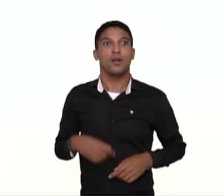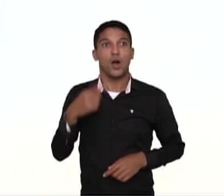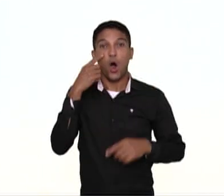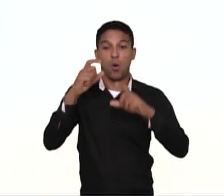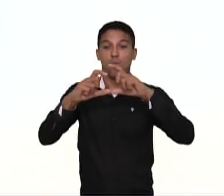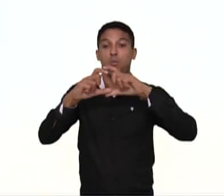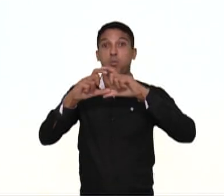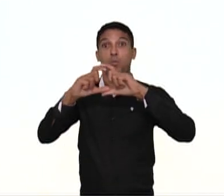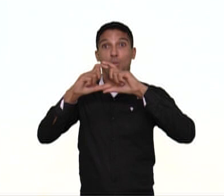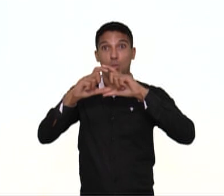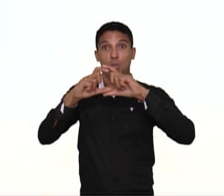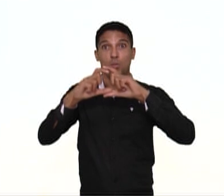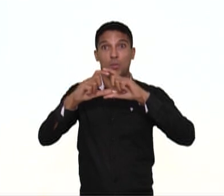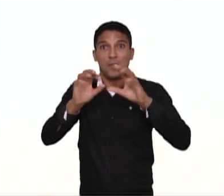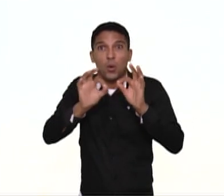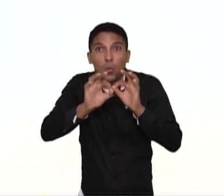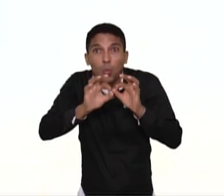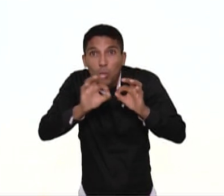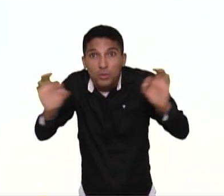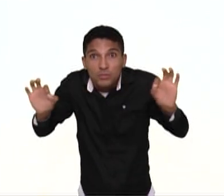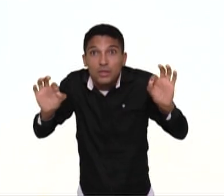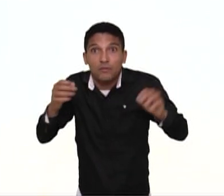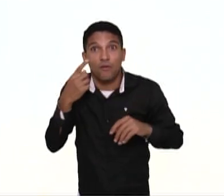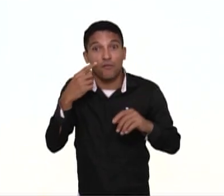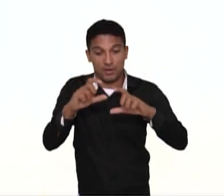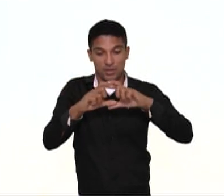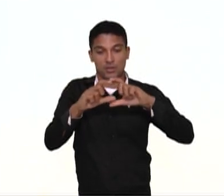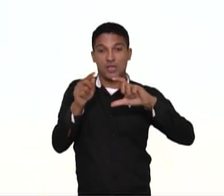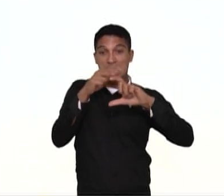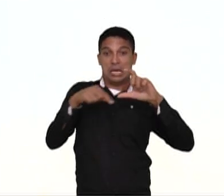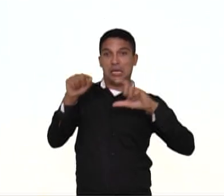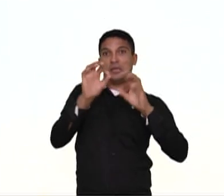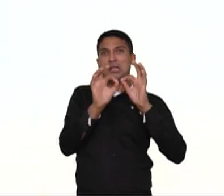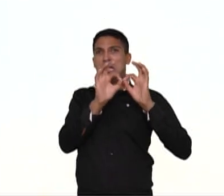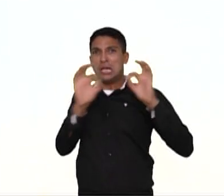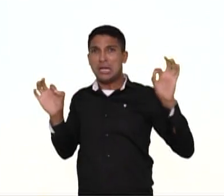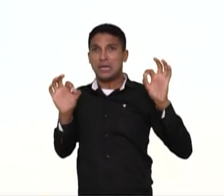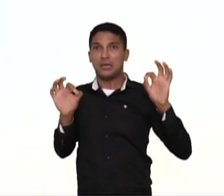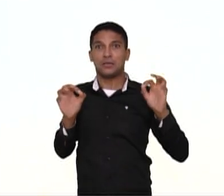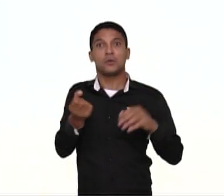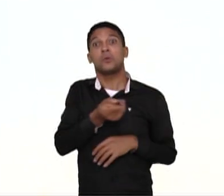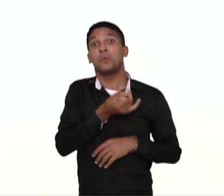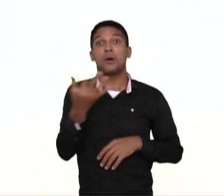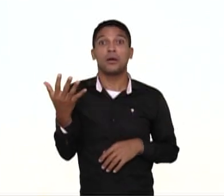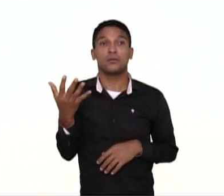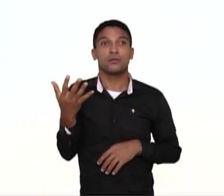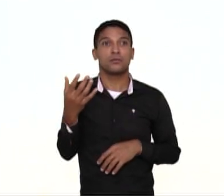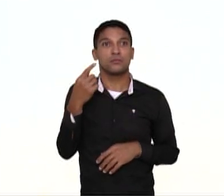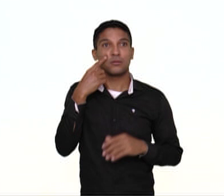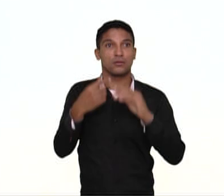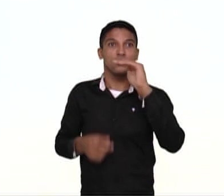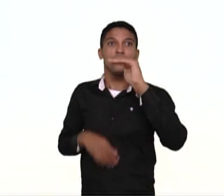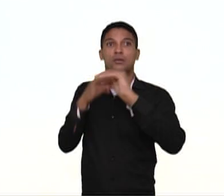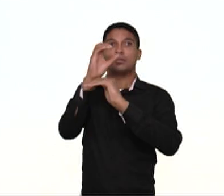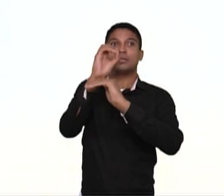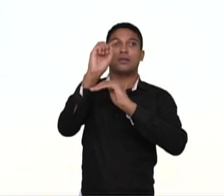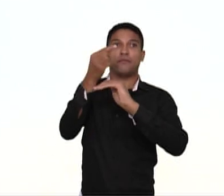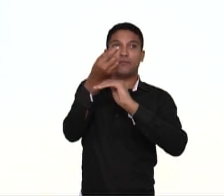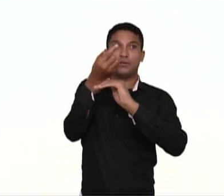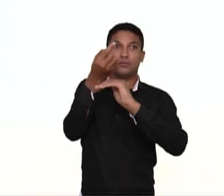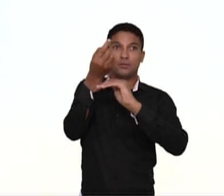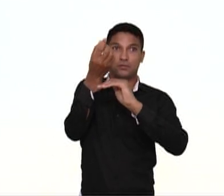0,628 centímetros de comprimento e 0,2 centímetros de diâmetro,